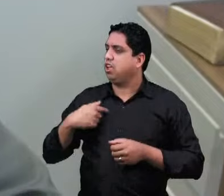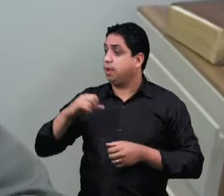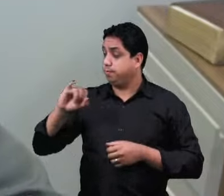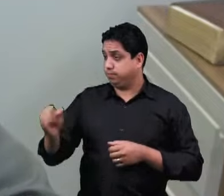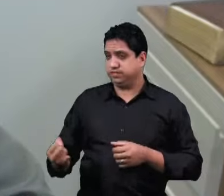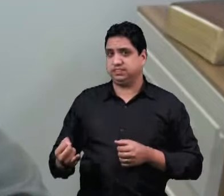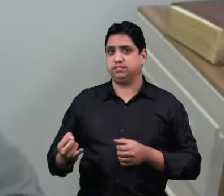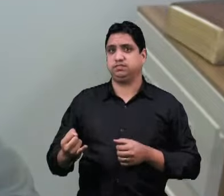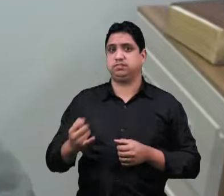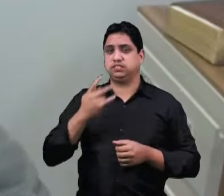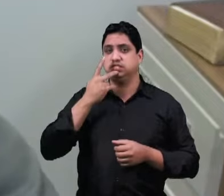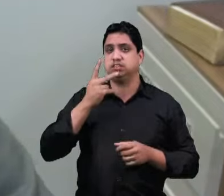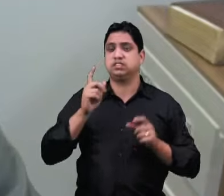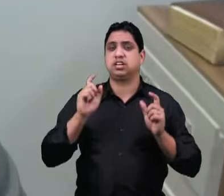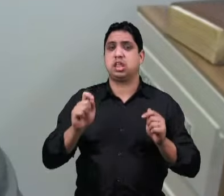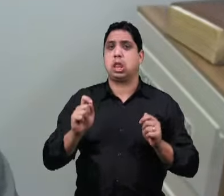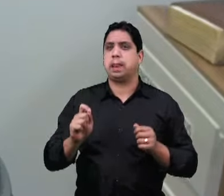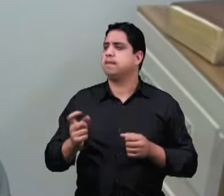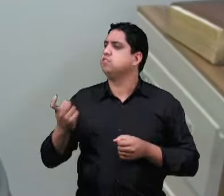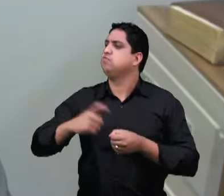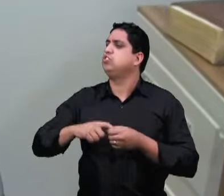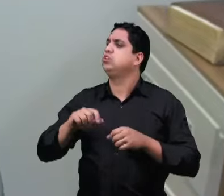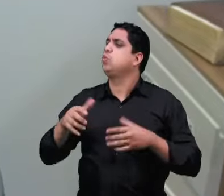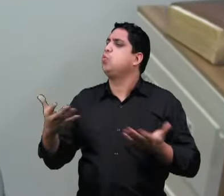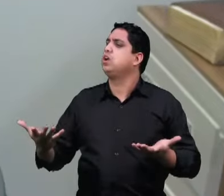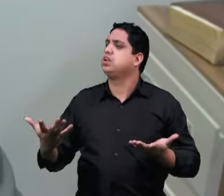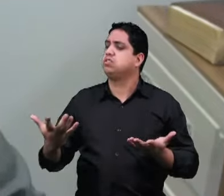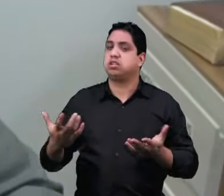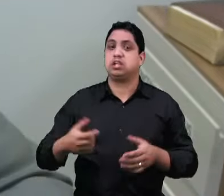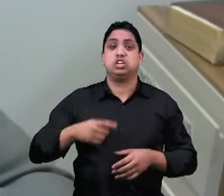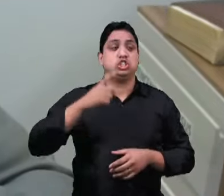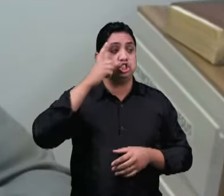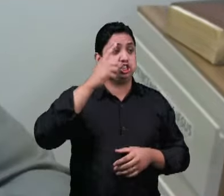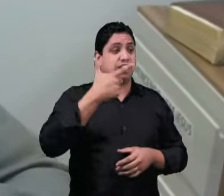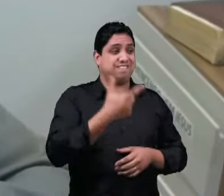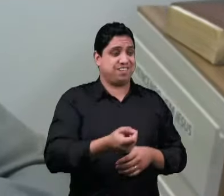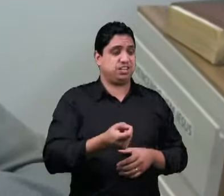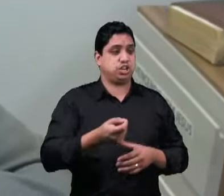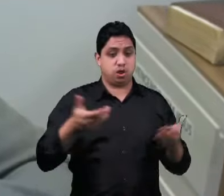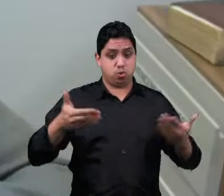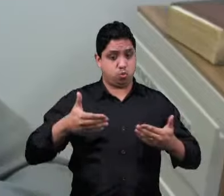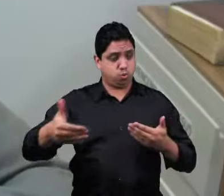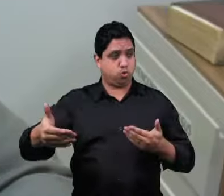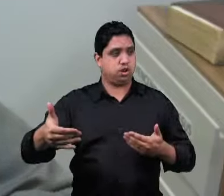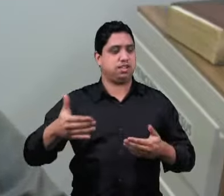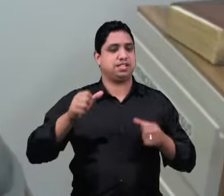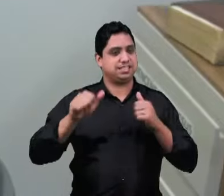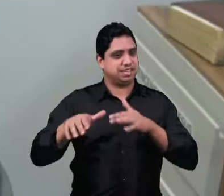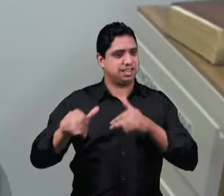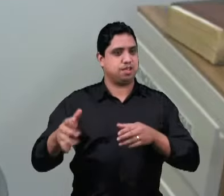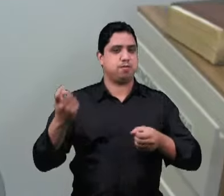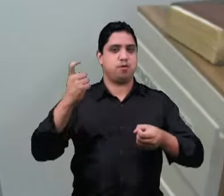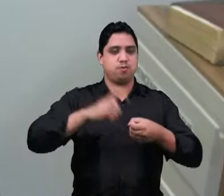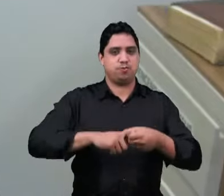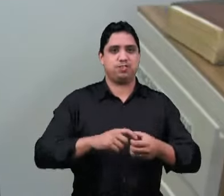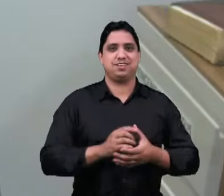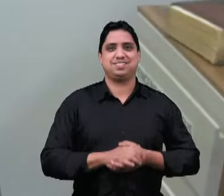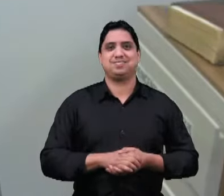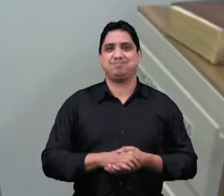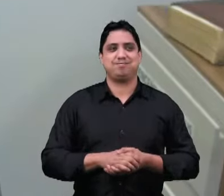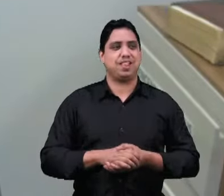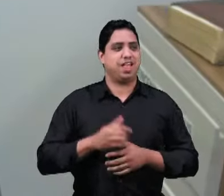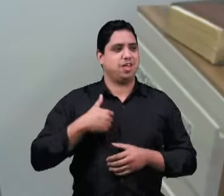né? Retorna quando para Londres? Dia 20. Dia 20? 20 agora. Desse mês ainda? Sim, eu vim aqui. É mesmo?